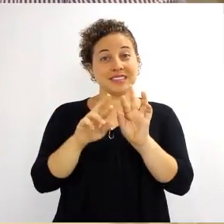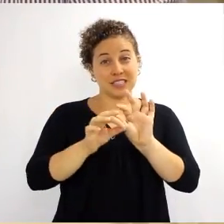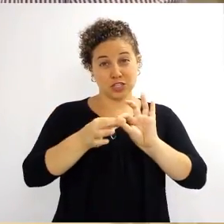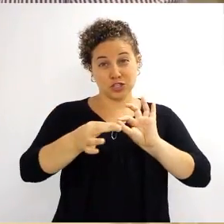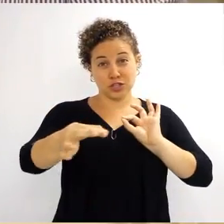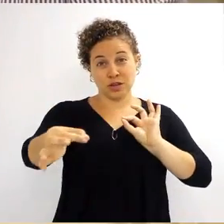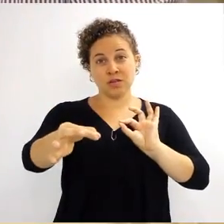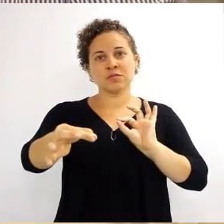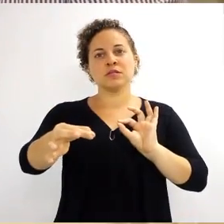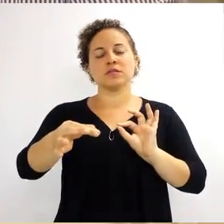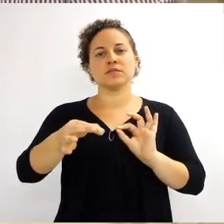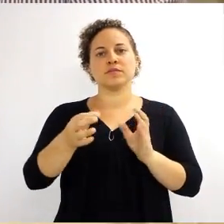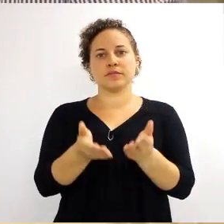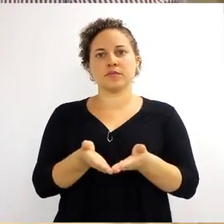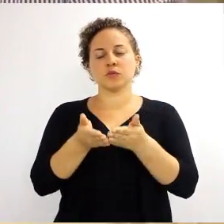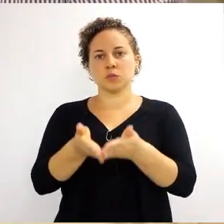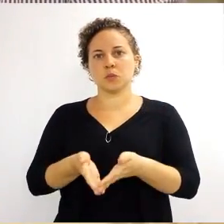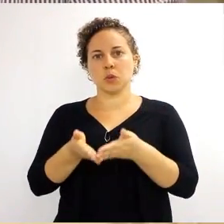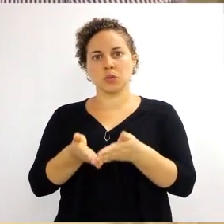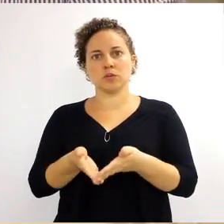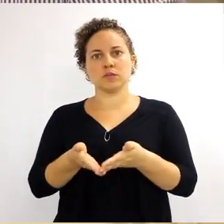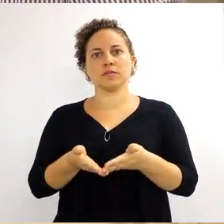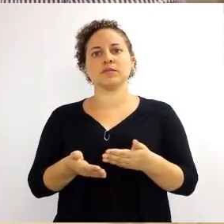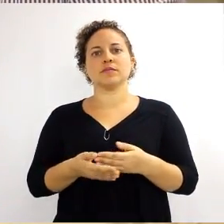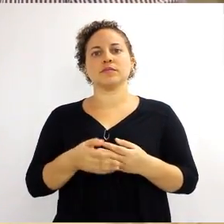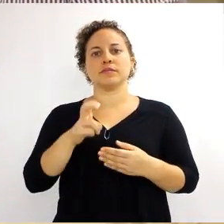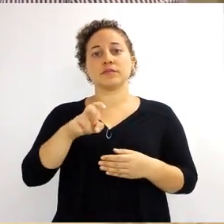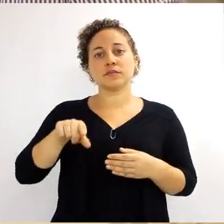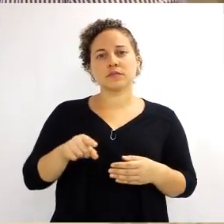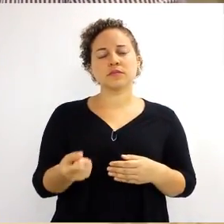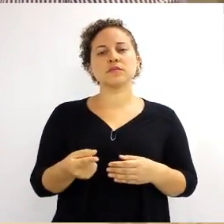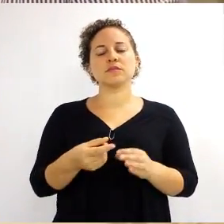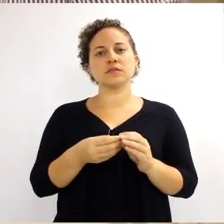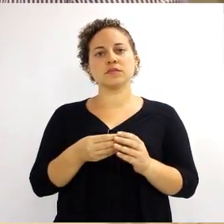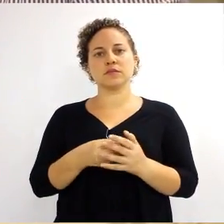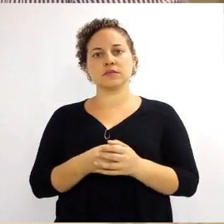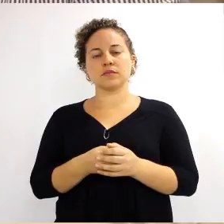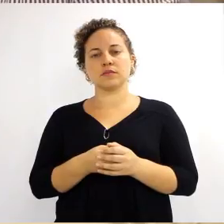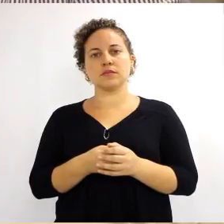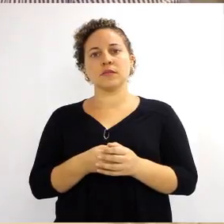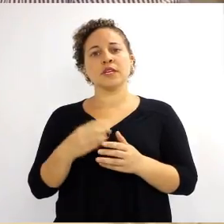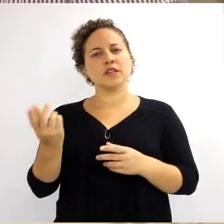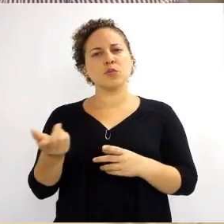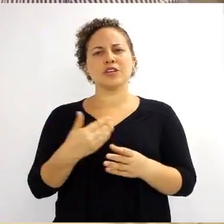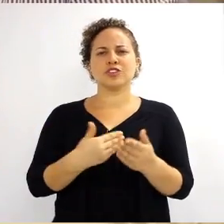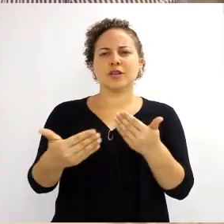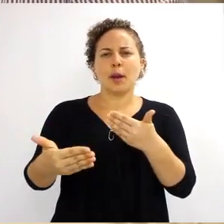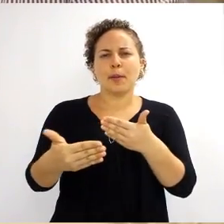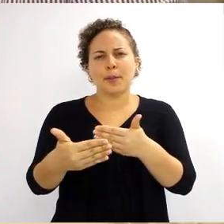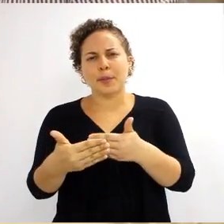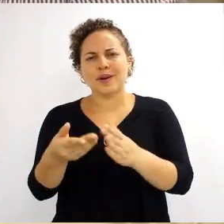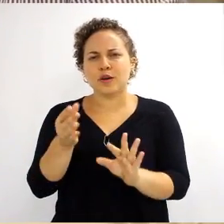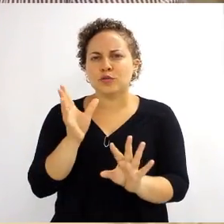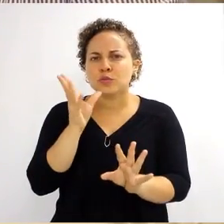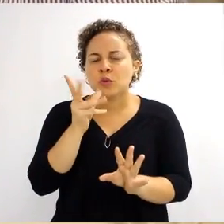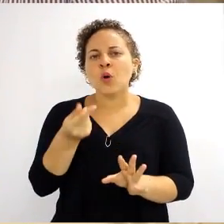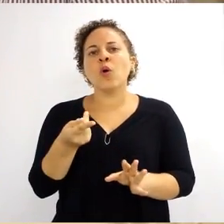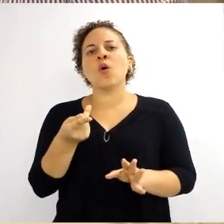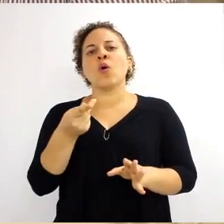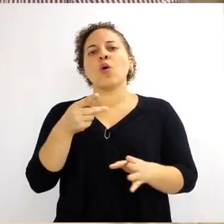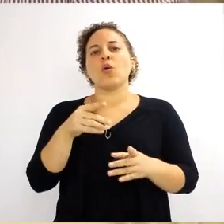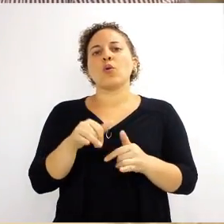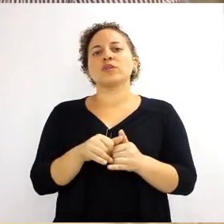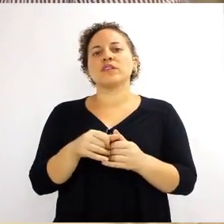a partir da zona primária. Exatamente. Né? Então são 5.000 metros, é muito difícil. A gente está trazendo aos pouquinhos, né? A Petrobras, aí